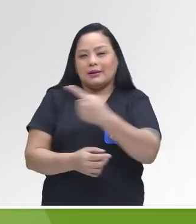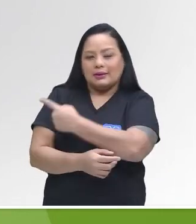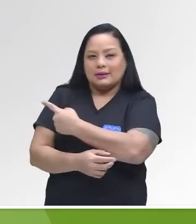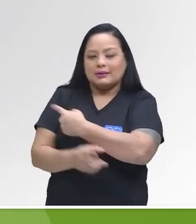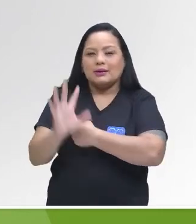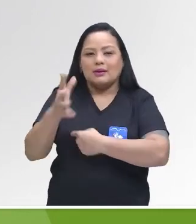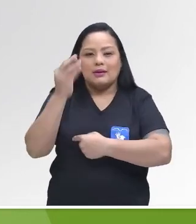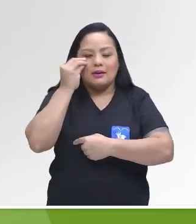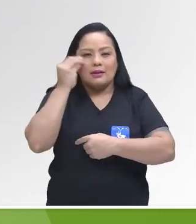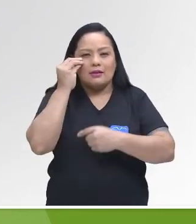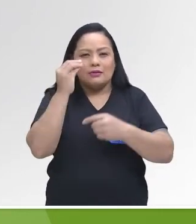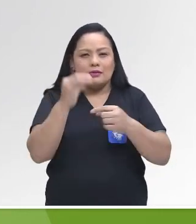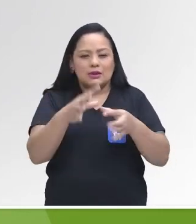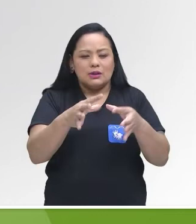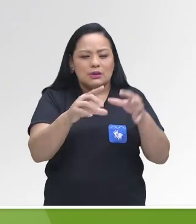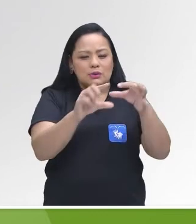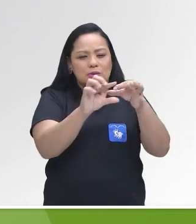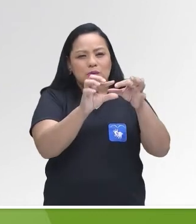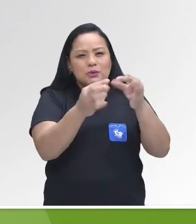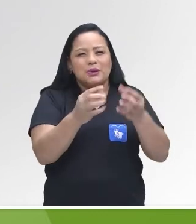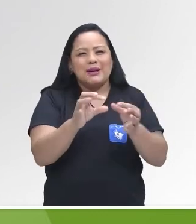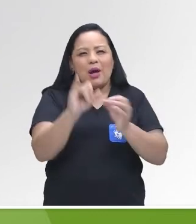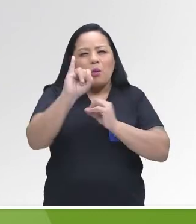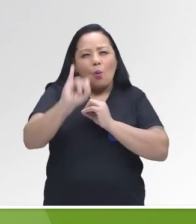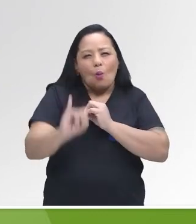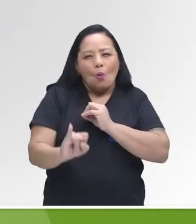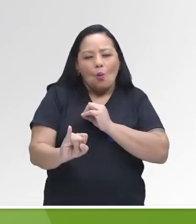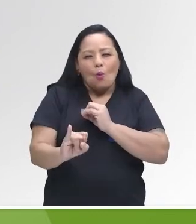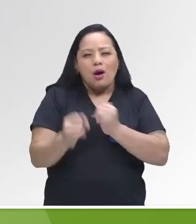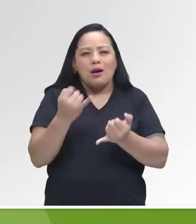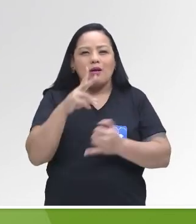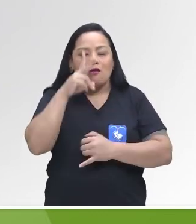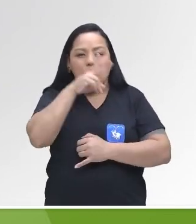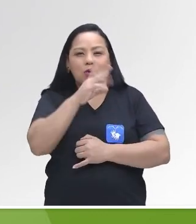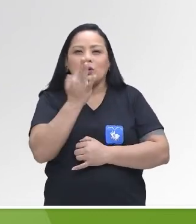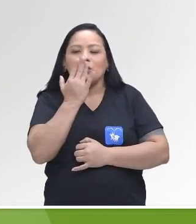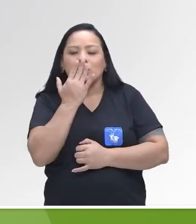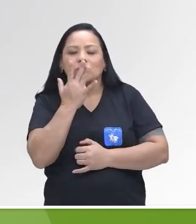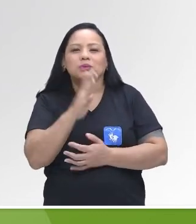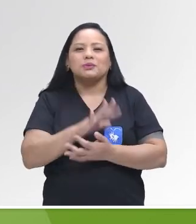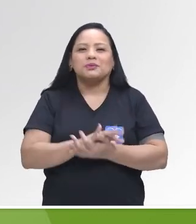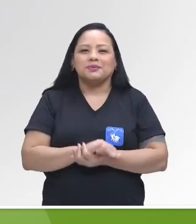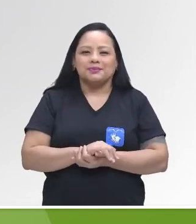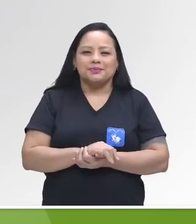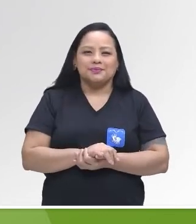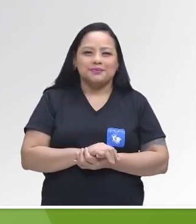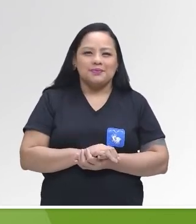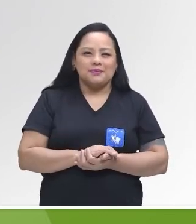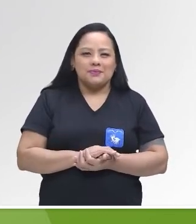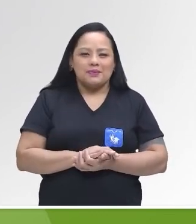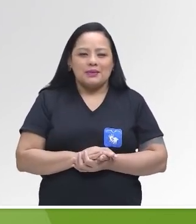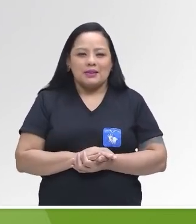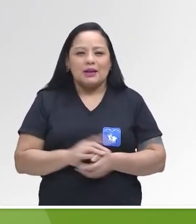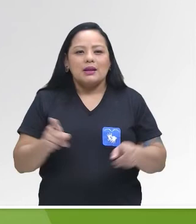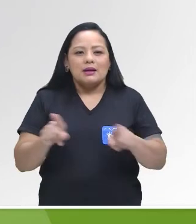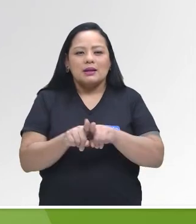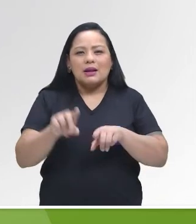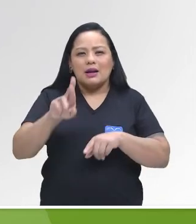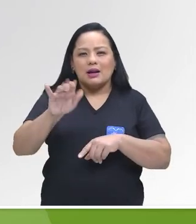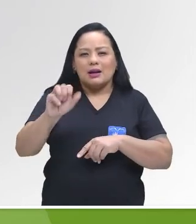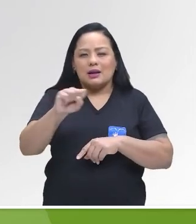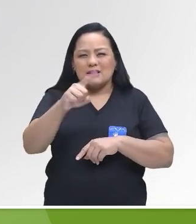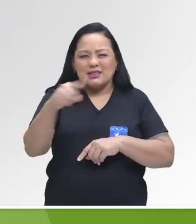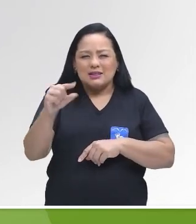ver, são mais magrinhas, né? E tem aí essas cores bem expressivas, ok? E as rãs são aquelas